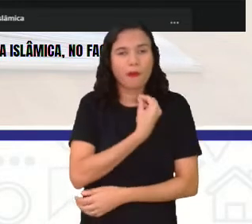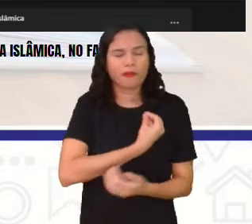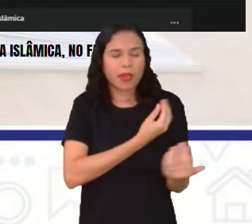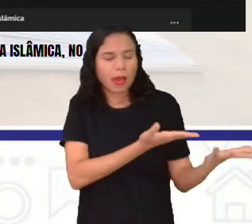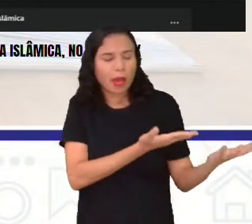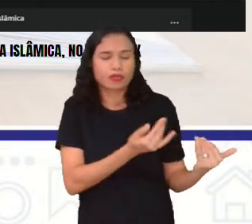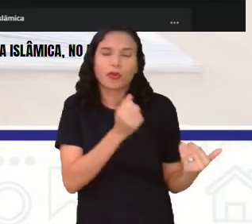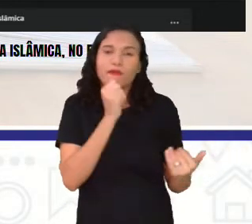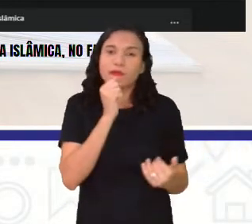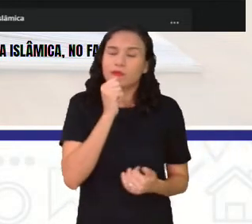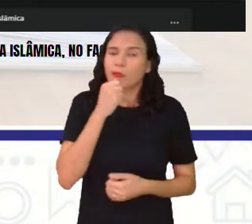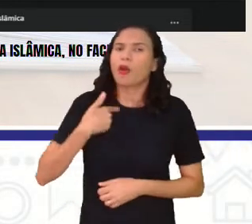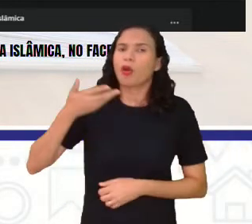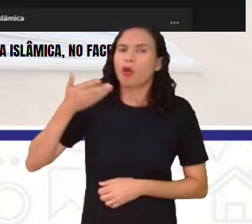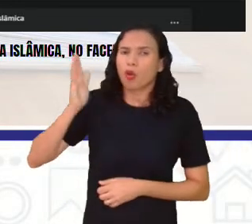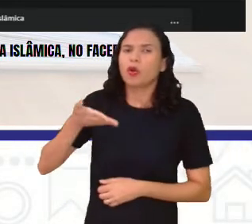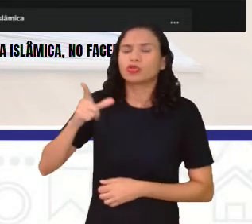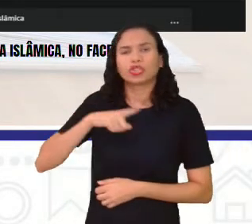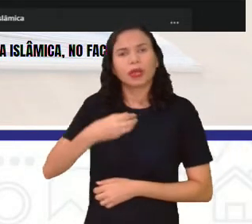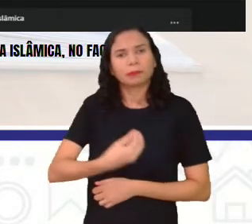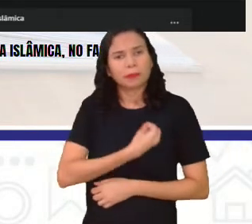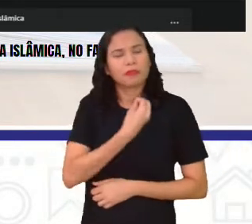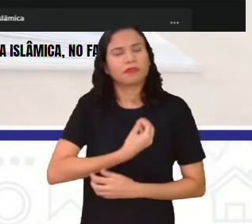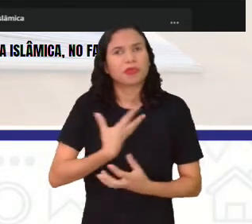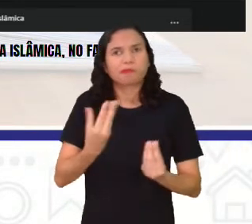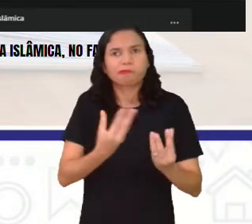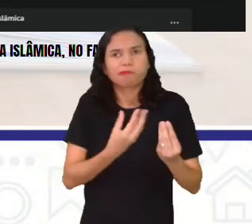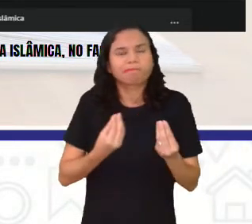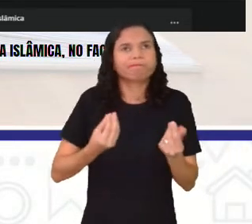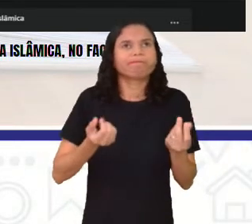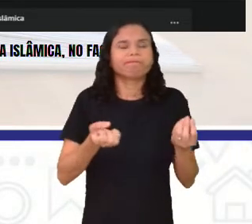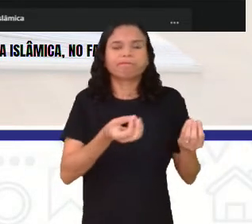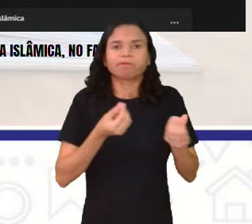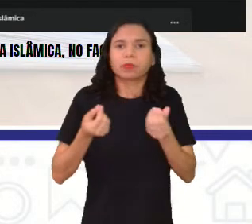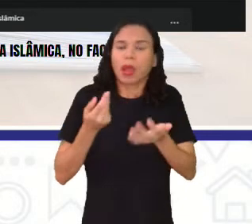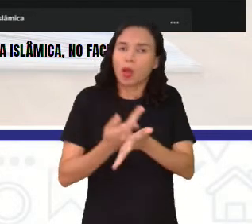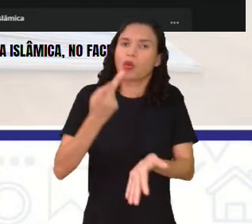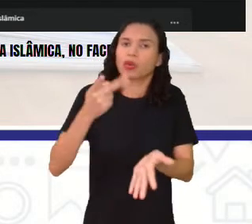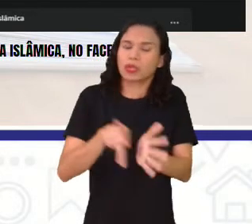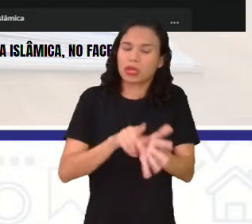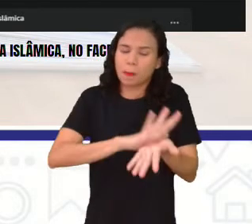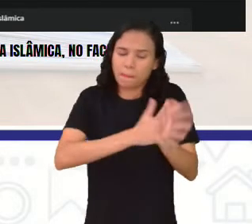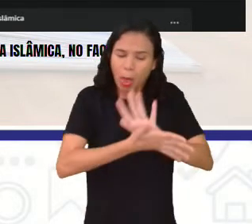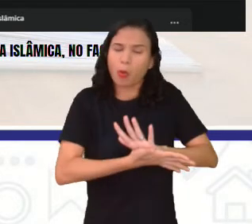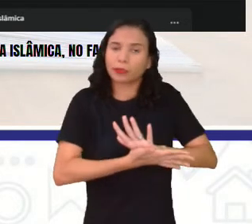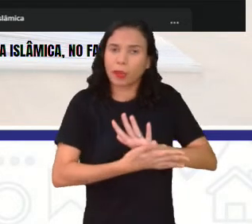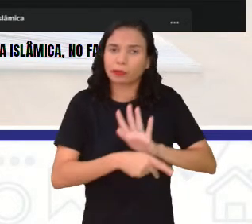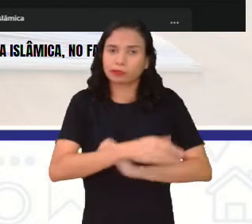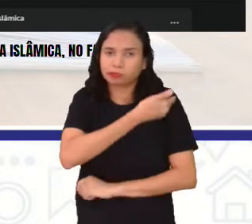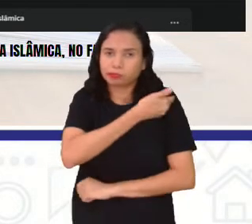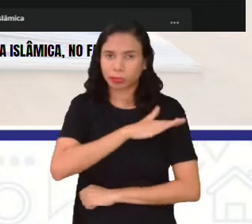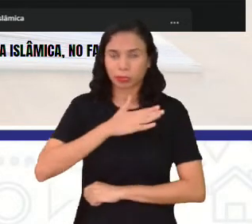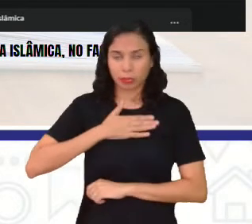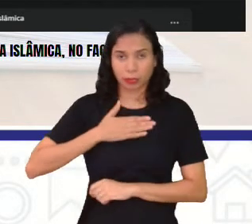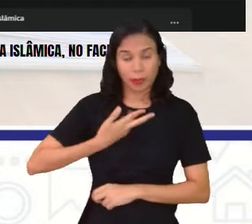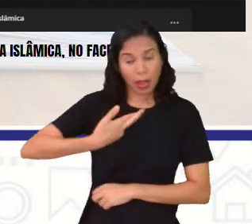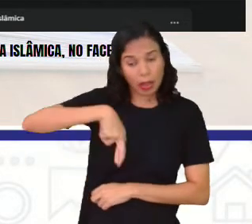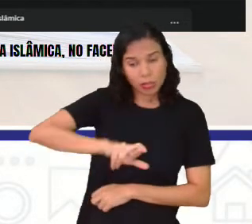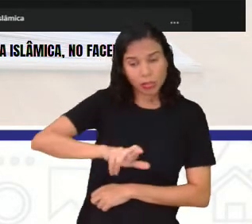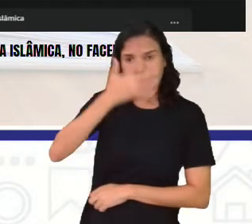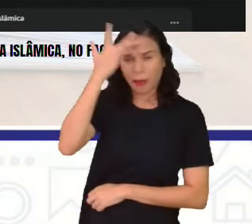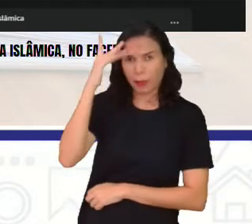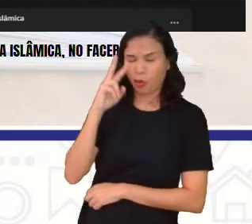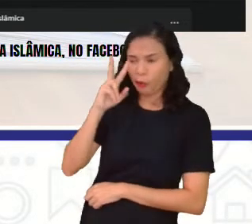todo, eu já enfrentei muitas, enfim, ocasiões de preconceito e discriminação pela minha religião. Porque as pessoas